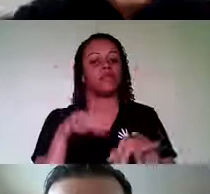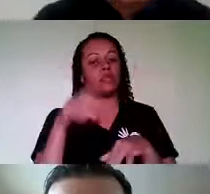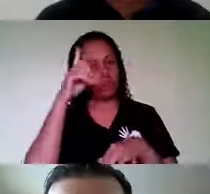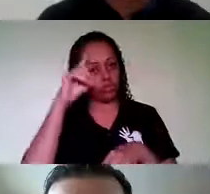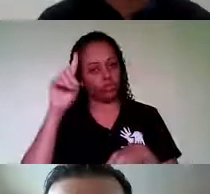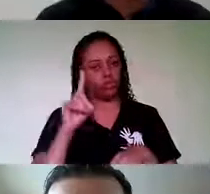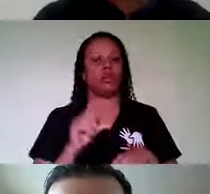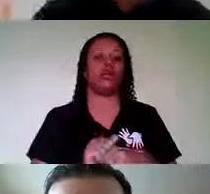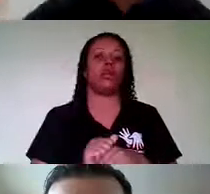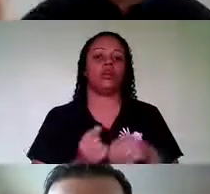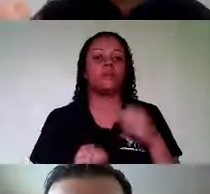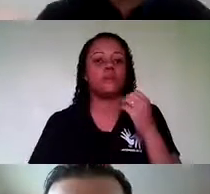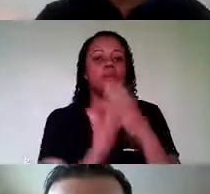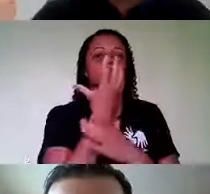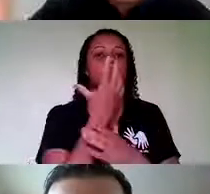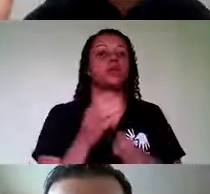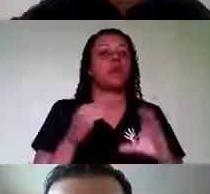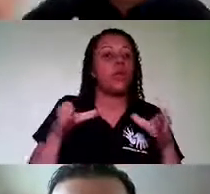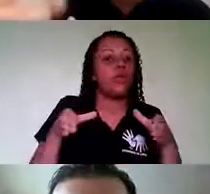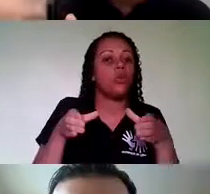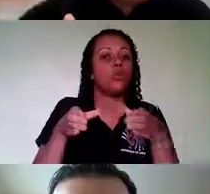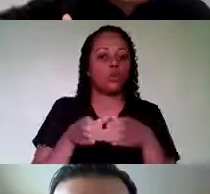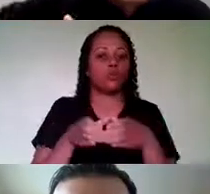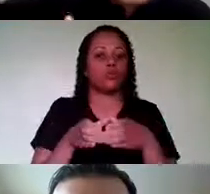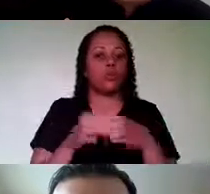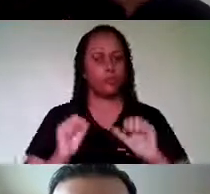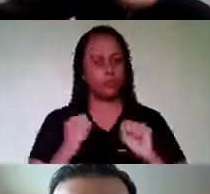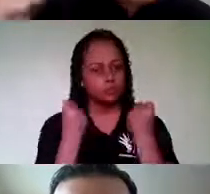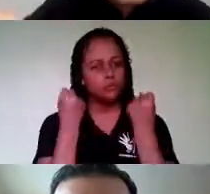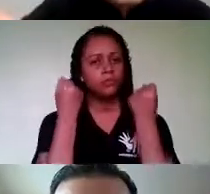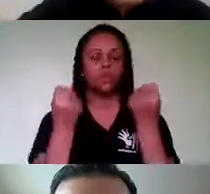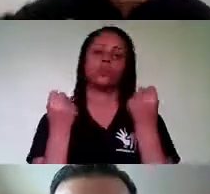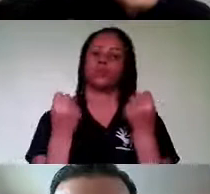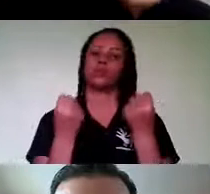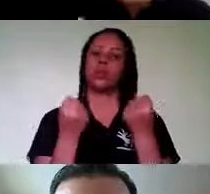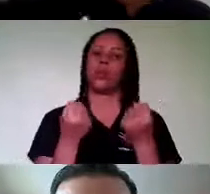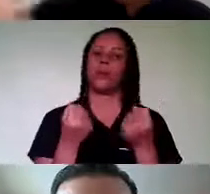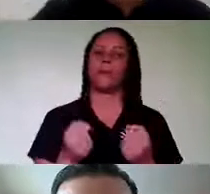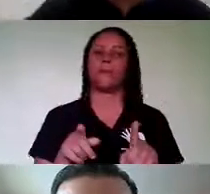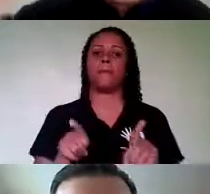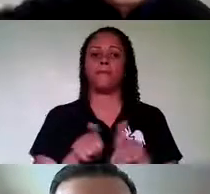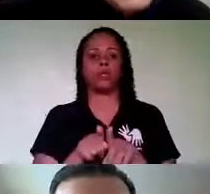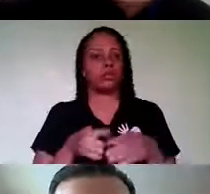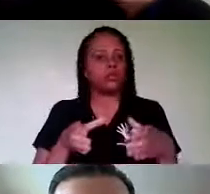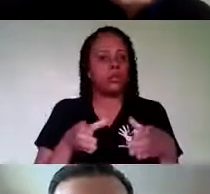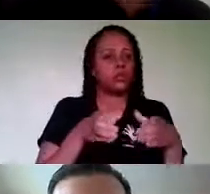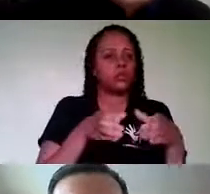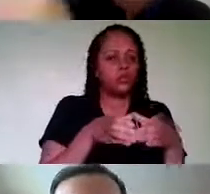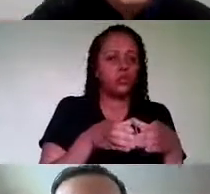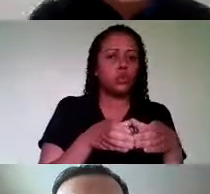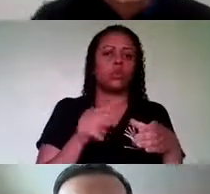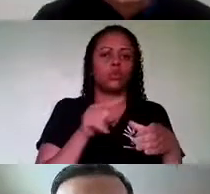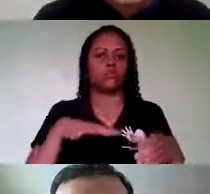para fortalecer e estar ali, vamos dizer, se orientar com o CAU e com o grupo que vai estar, que de fato